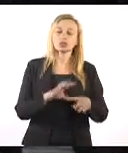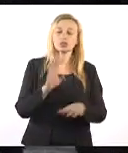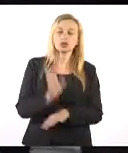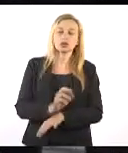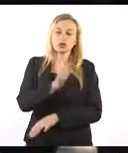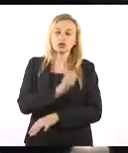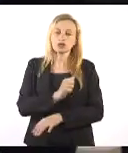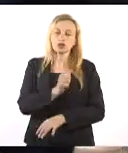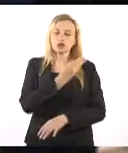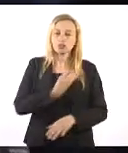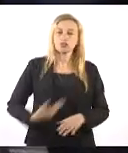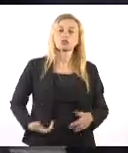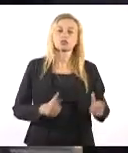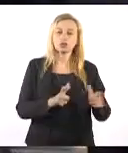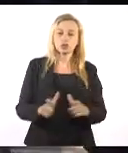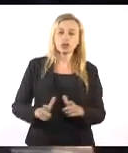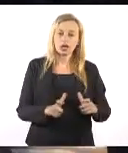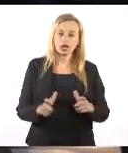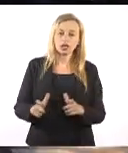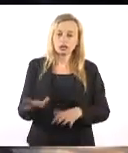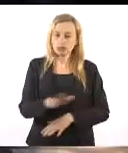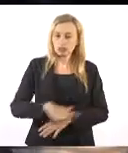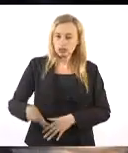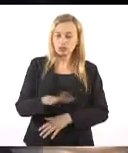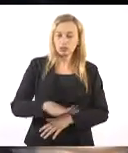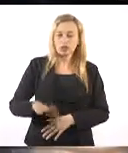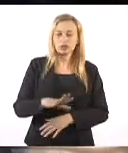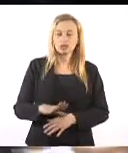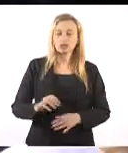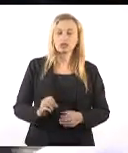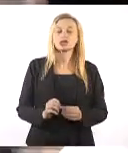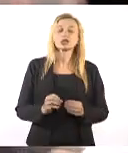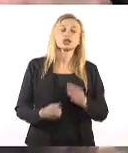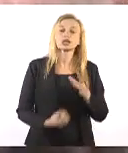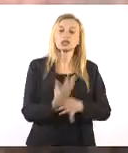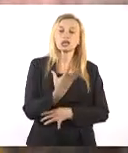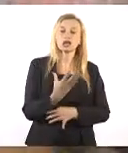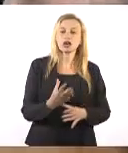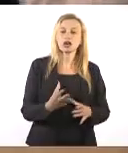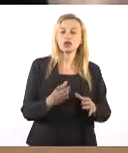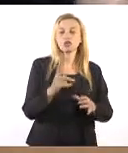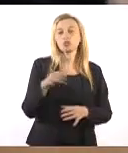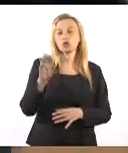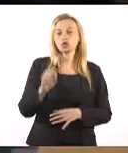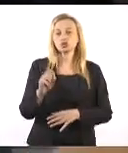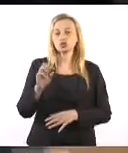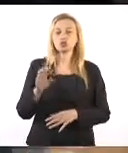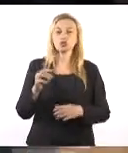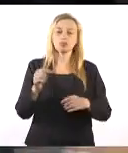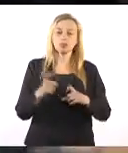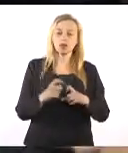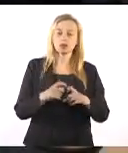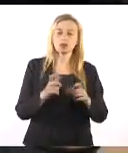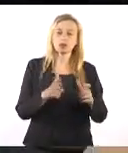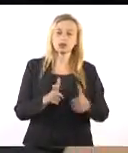do espaço em suas instalações para a instalação do posto de atendimento médico a que alude o caput deste artigo.